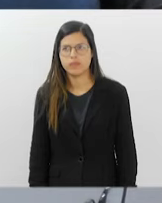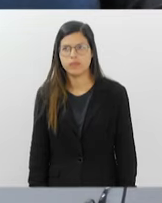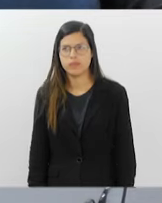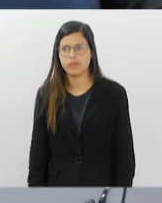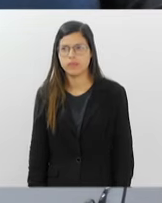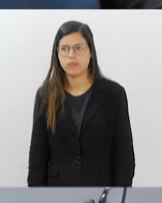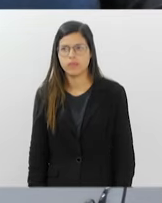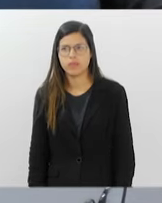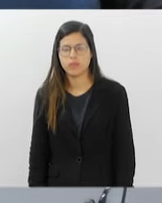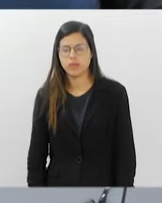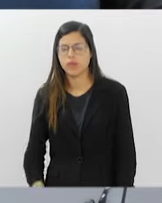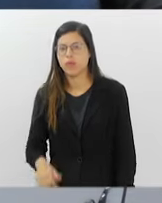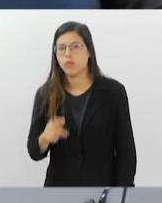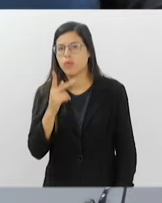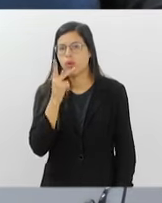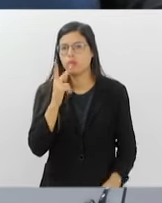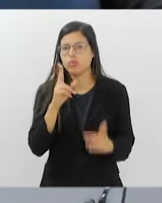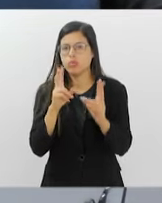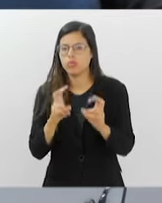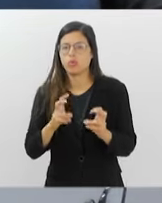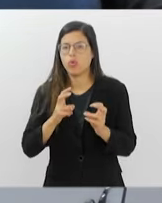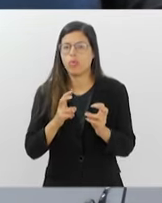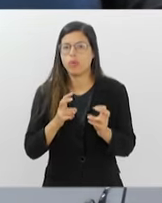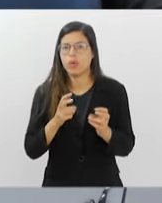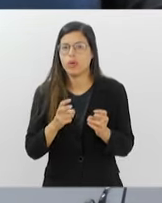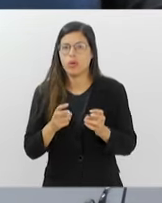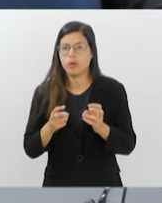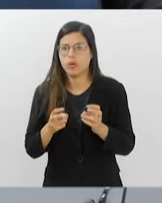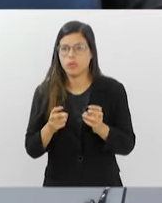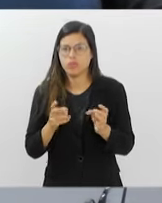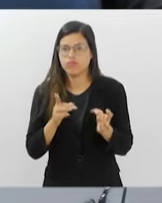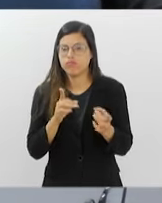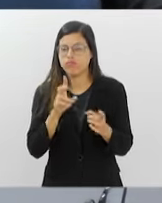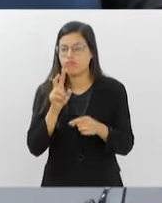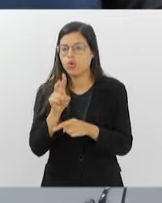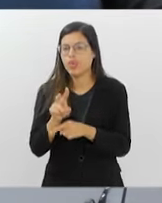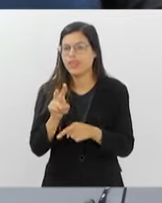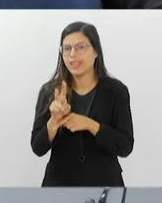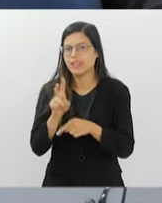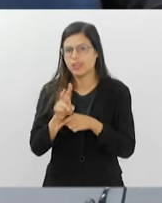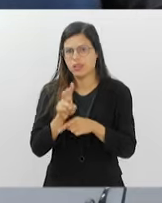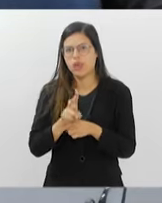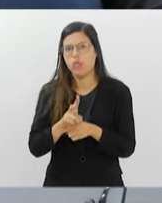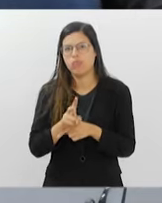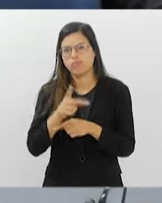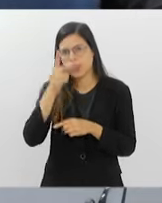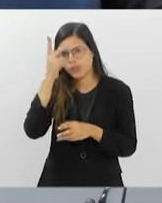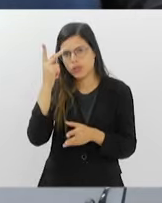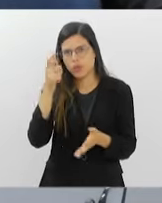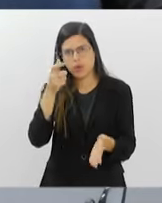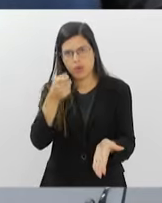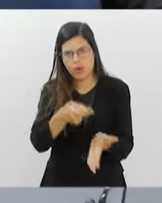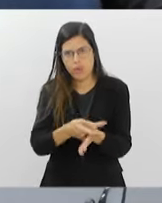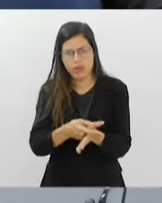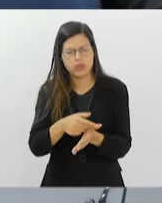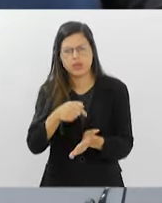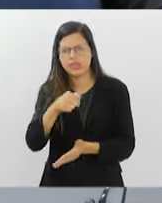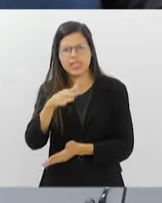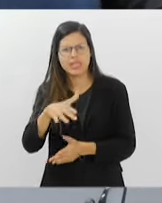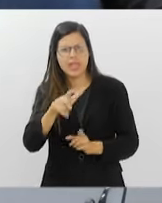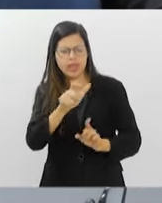completamente sobre os cuidados visando sempre proteger o o consumidor Quem é esse